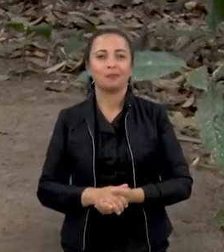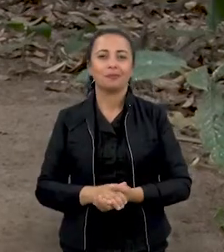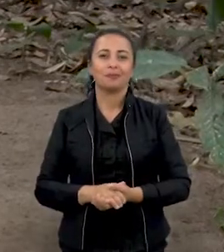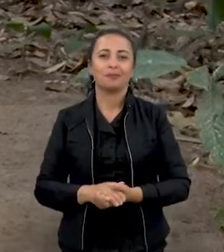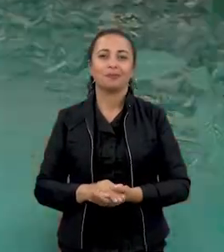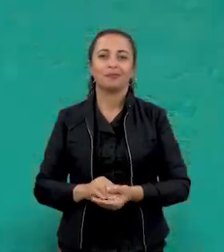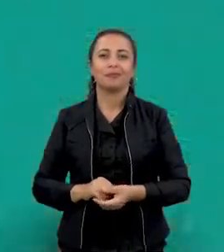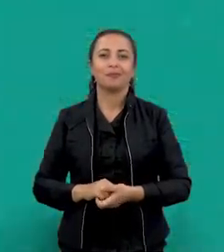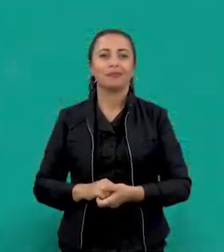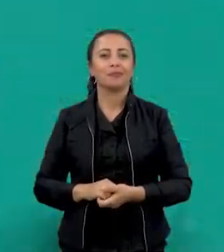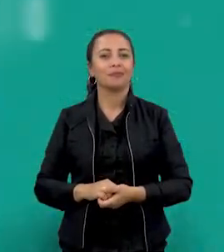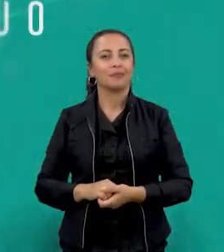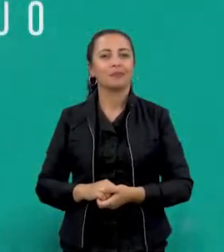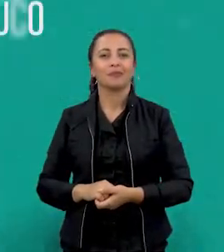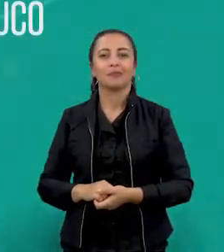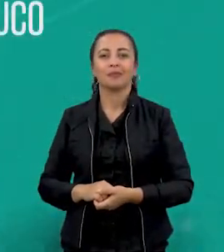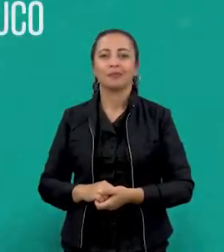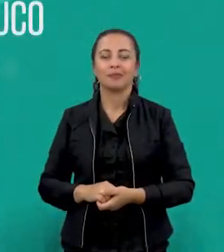agora.